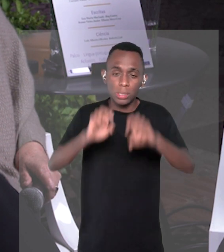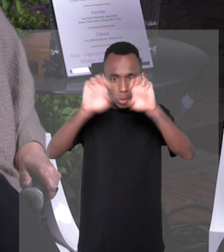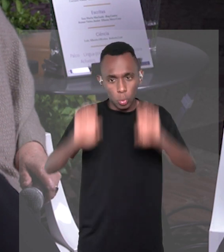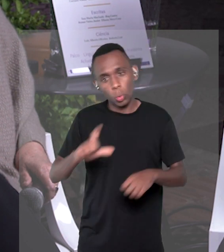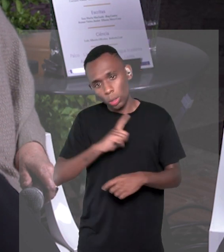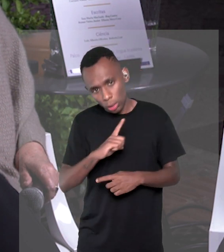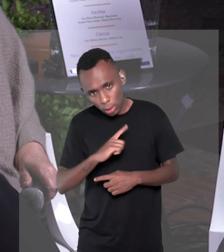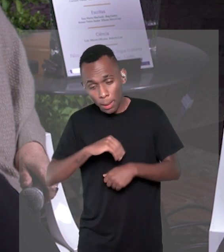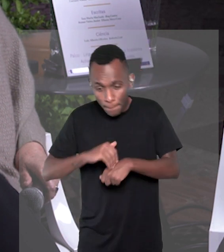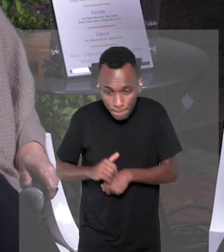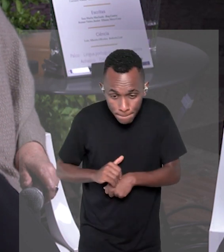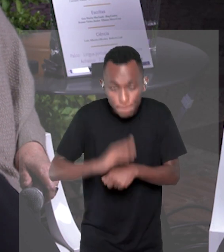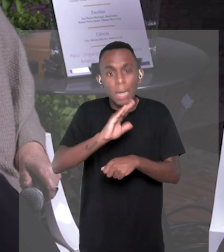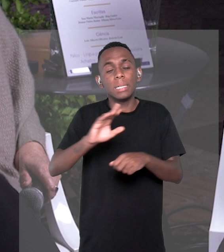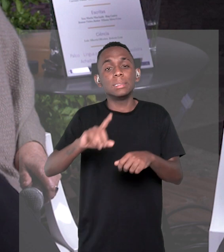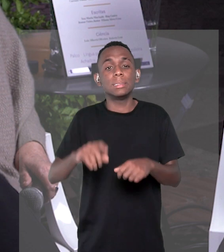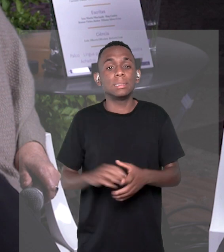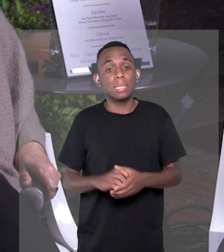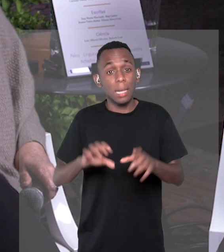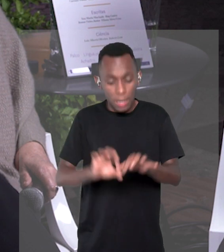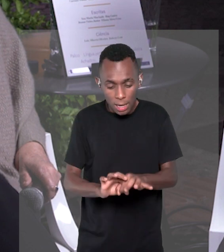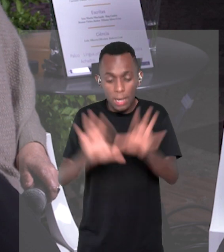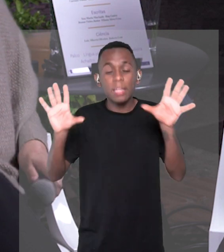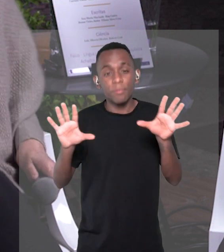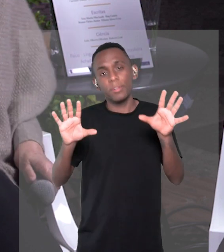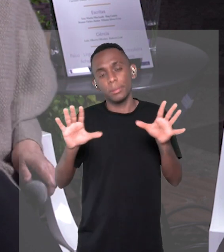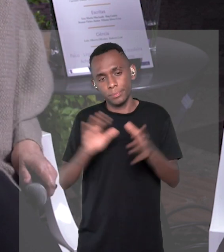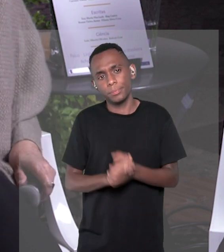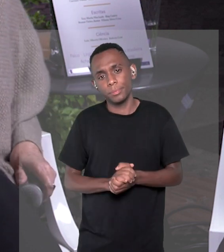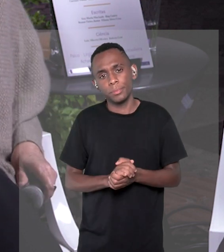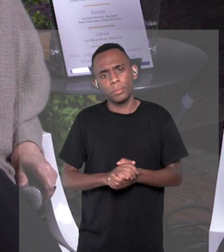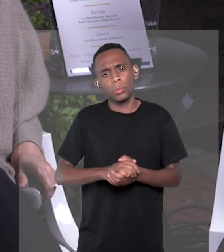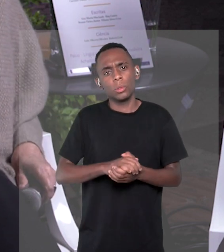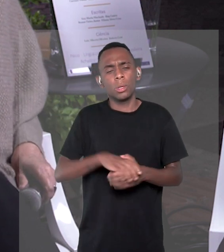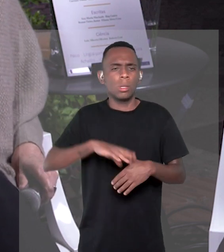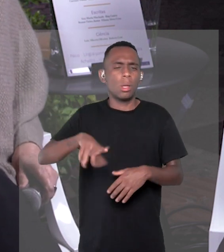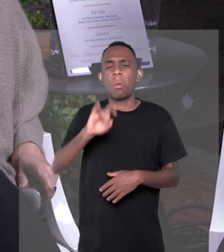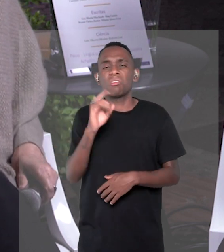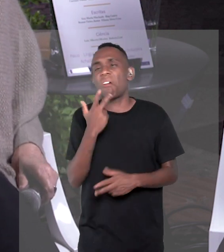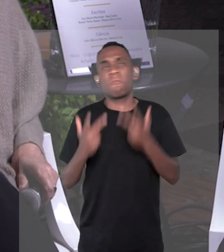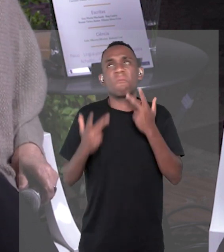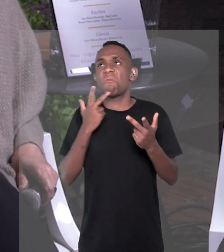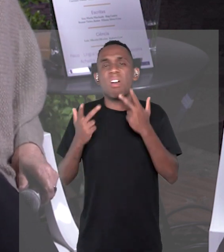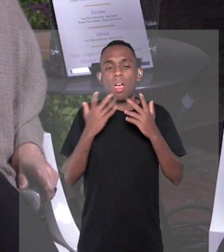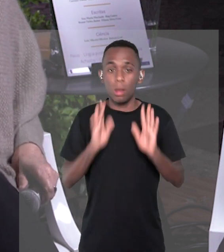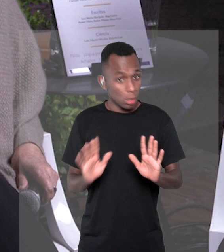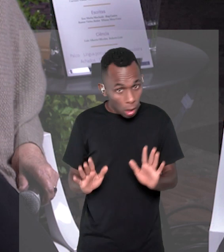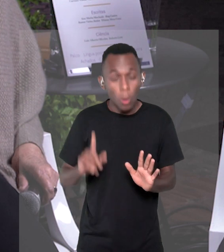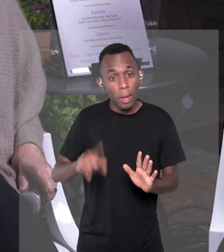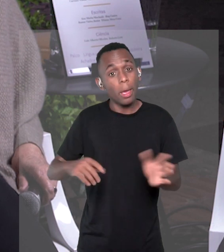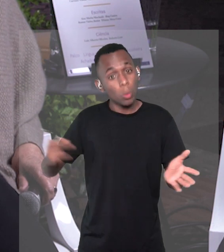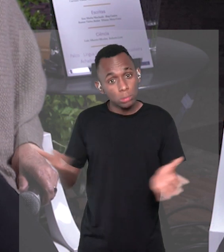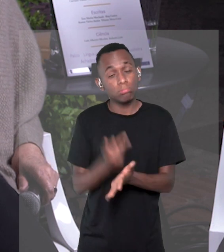a oportunidade de ser feliz. E é para isso que existe essa estrutura e que nós chegamos a isso, para ter maior liberdade,